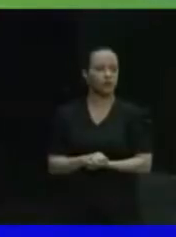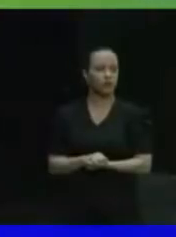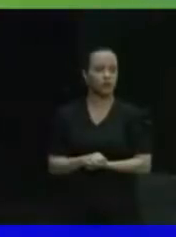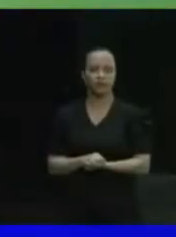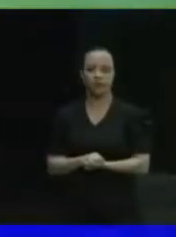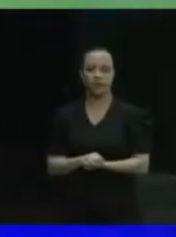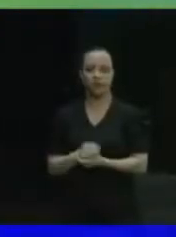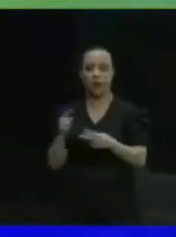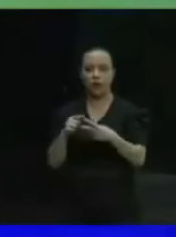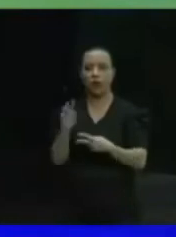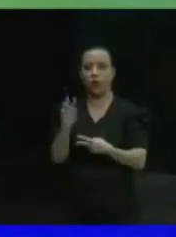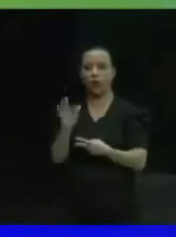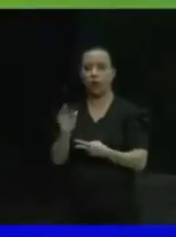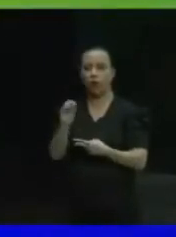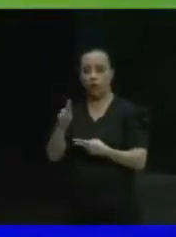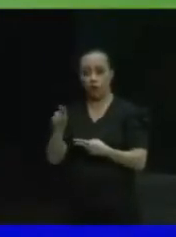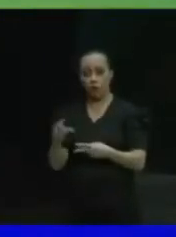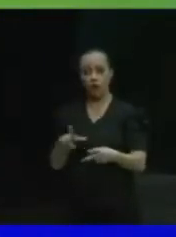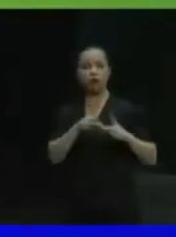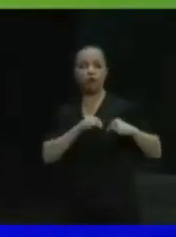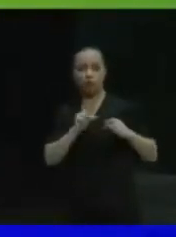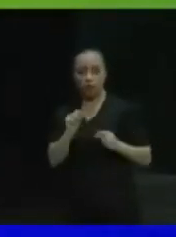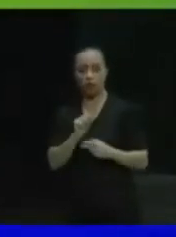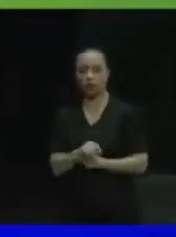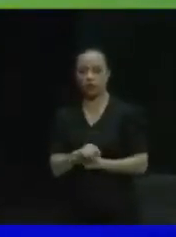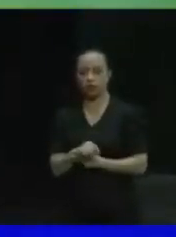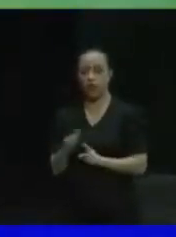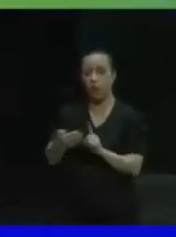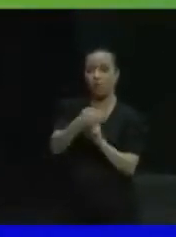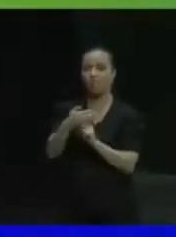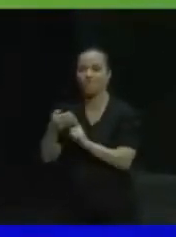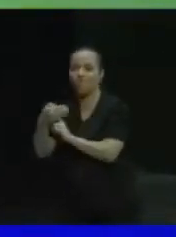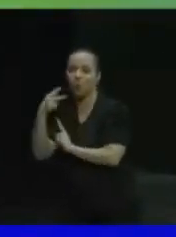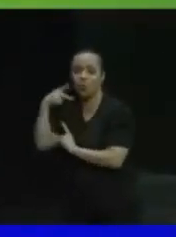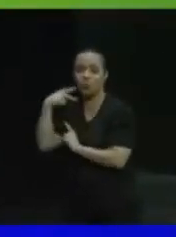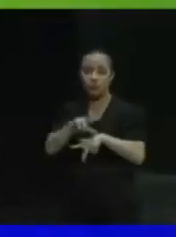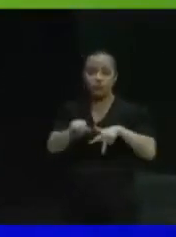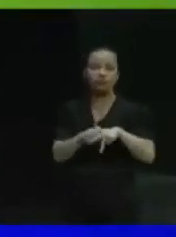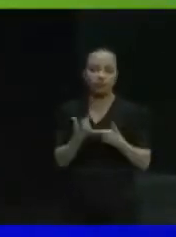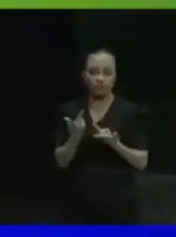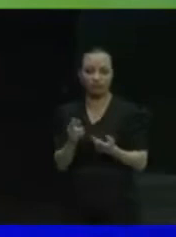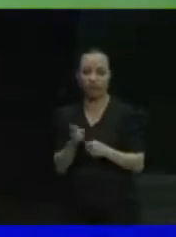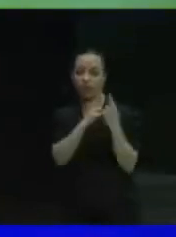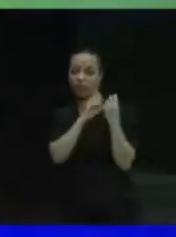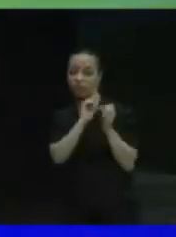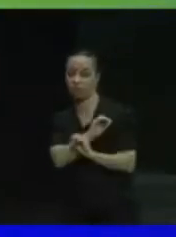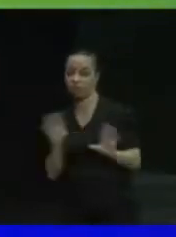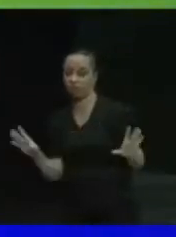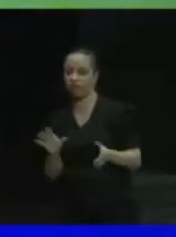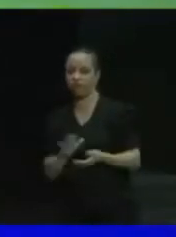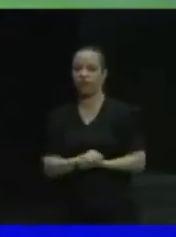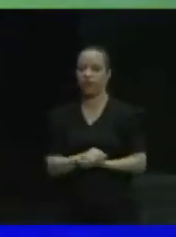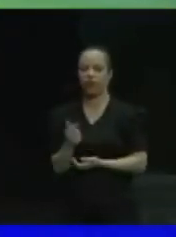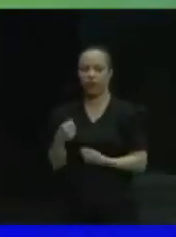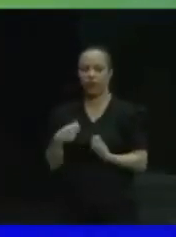O foro privilegiado tem blindado políticos e autoridades da apuração de suas responsabilidades.